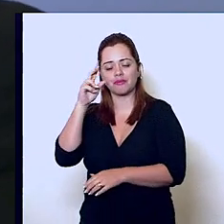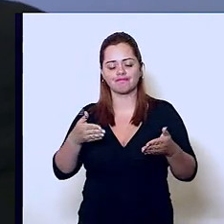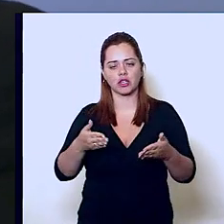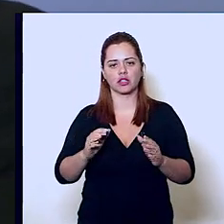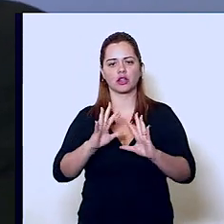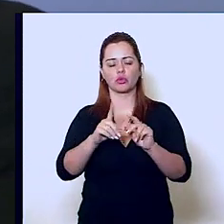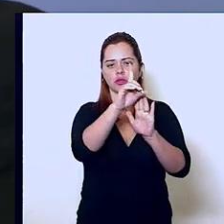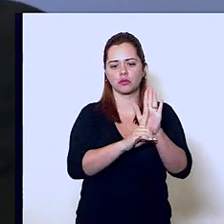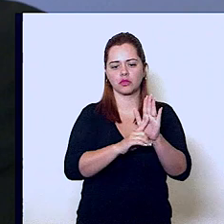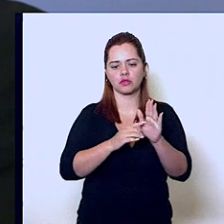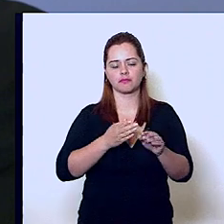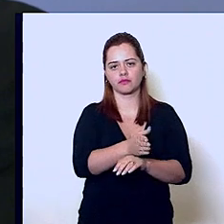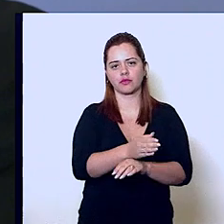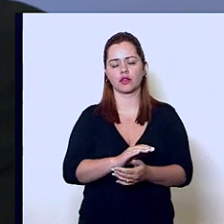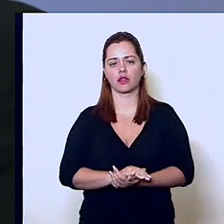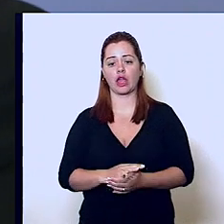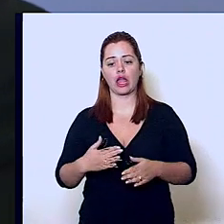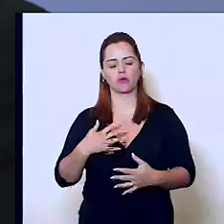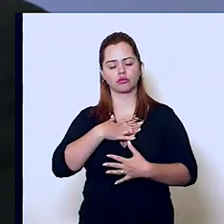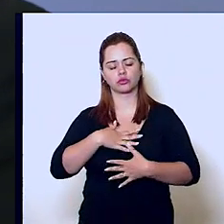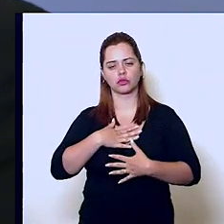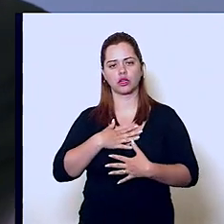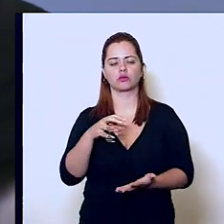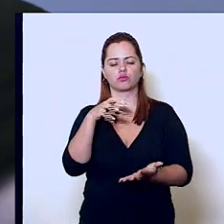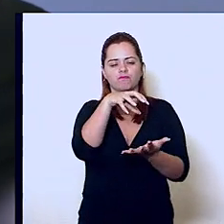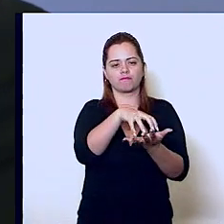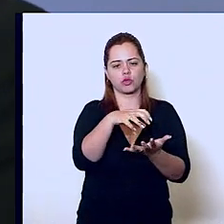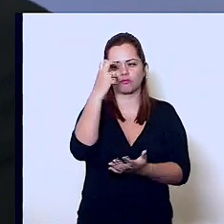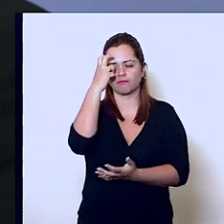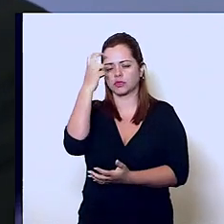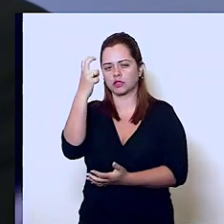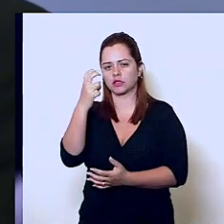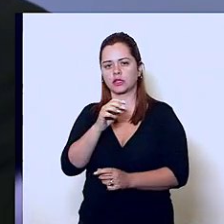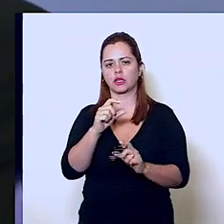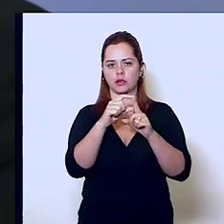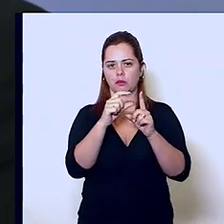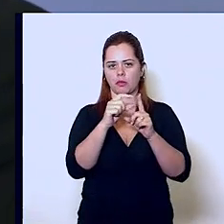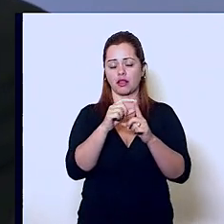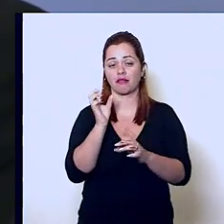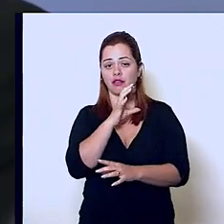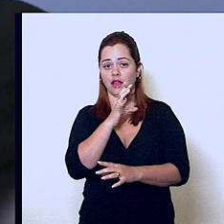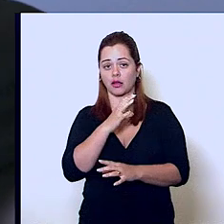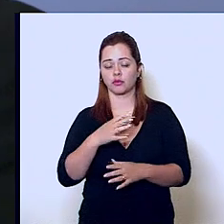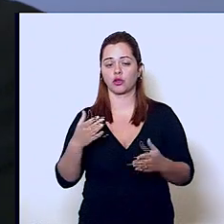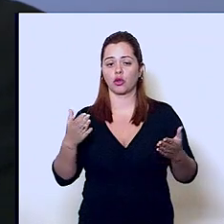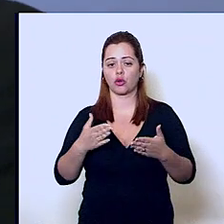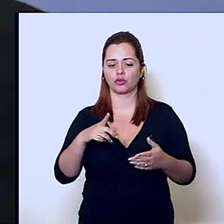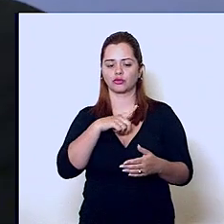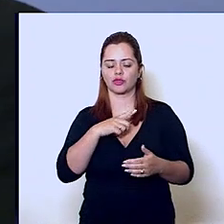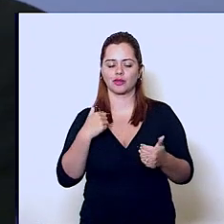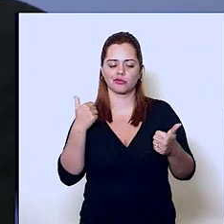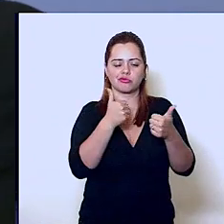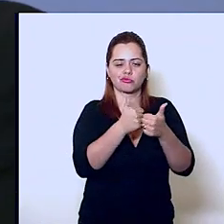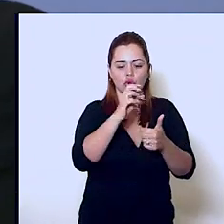concentrar-me nessas breves palavras em algumas atribuições com as quais hoje eu tenho maior proximidade pessoal, porque com muita humildade